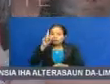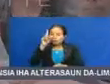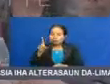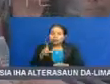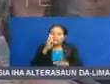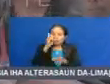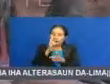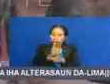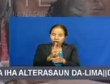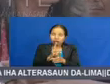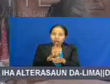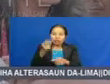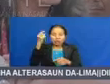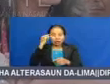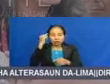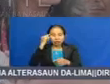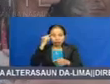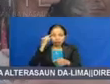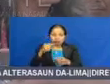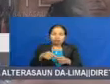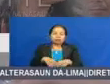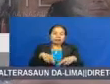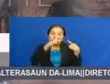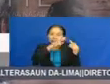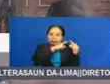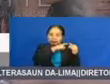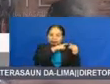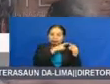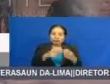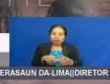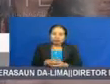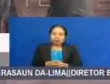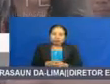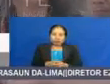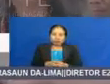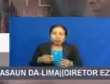Laos concentra ba nia pasta. E concentra e rai lagram.